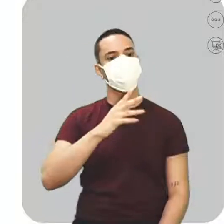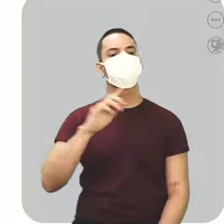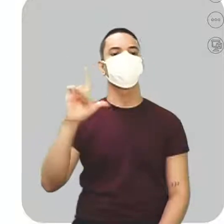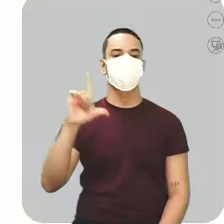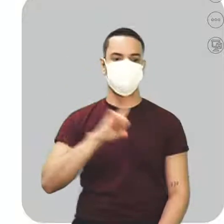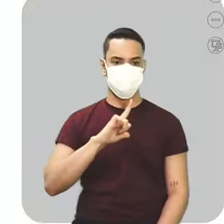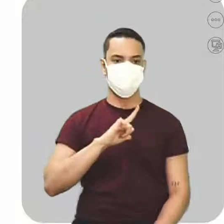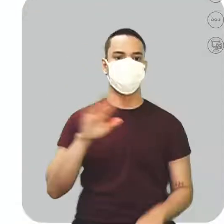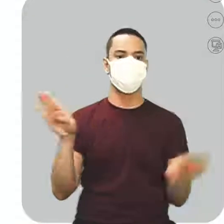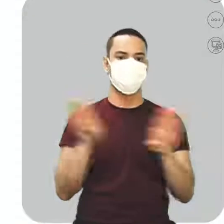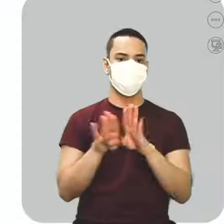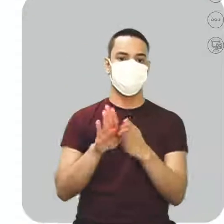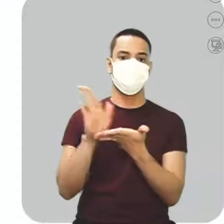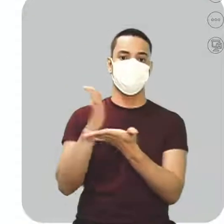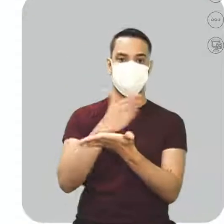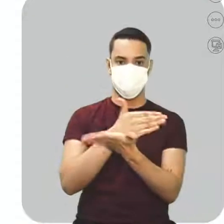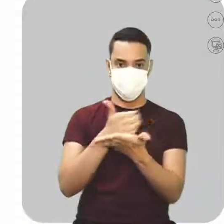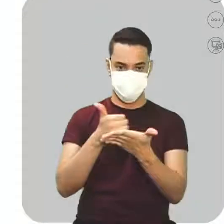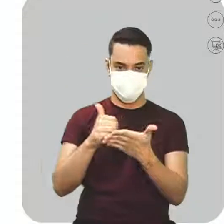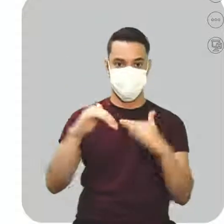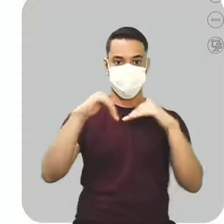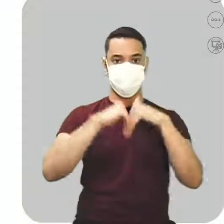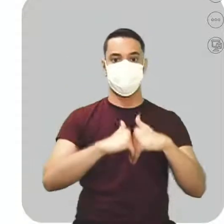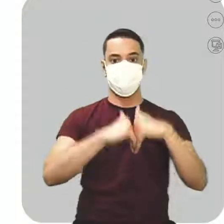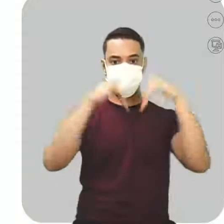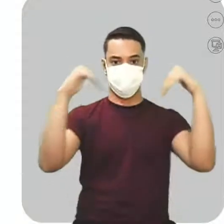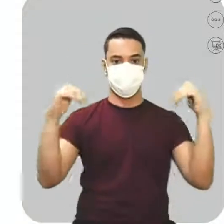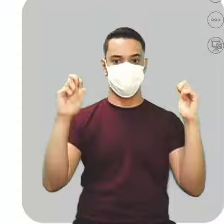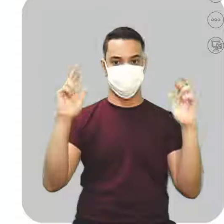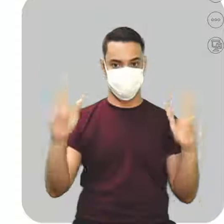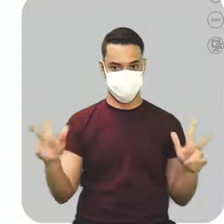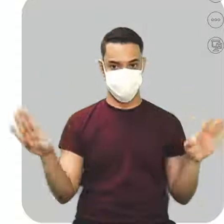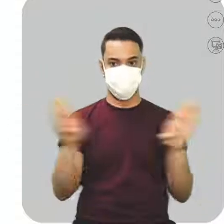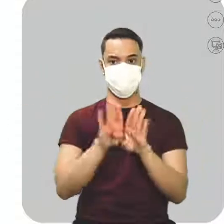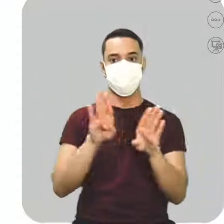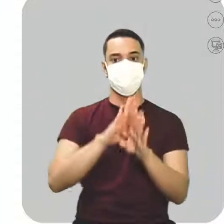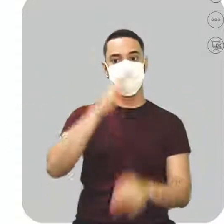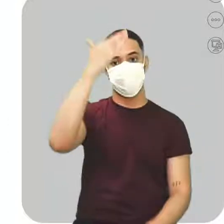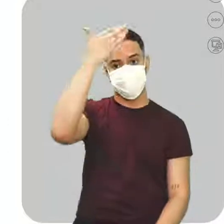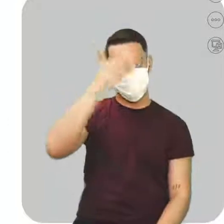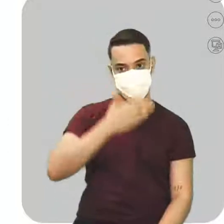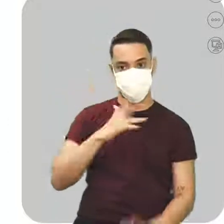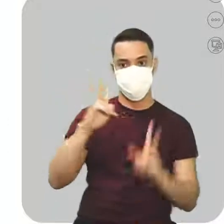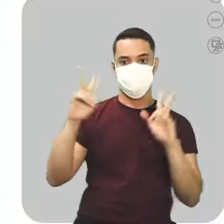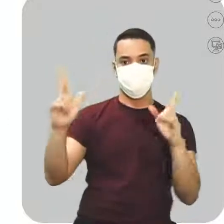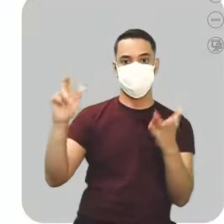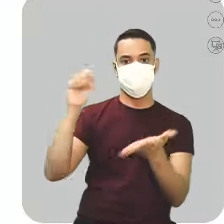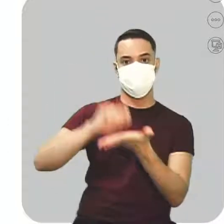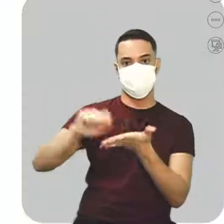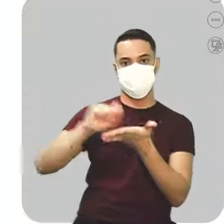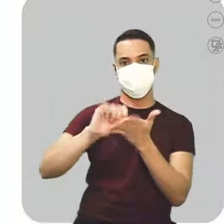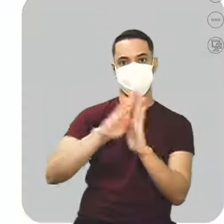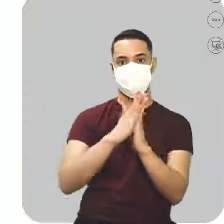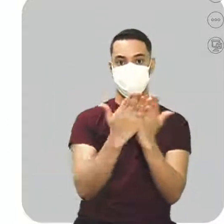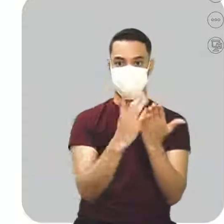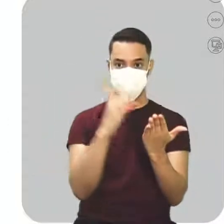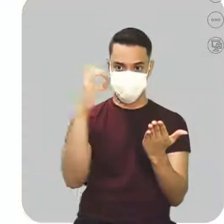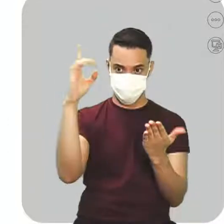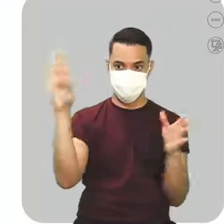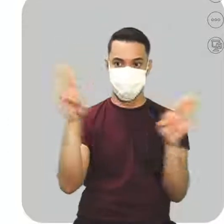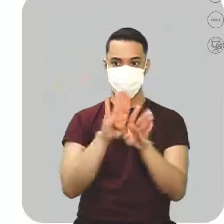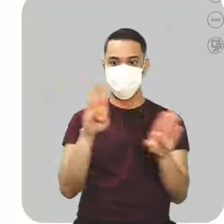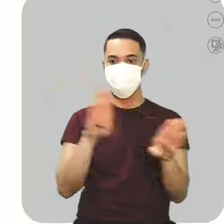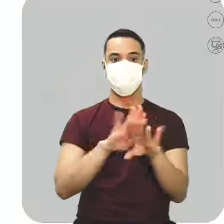há de dividi-la para que se distinga, há de prová-la como a Escritura, há